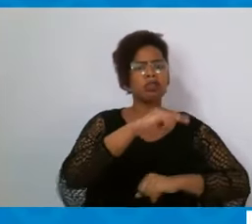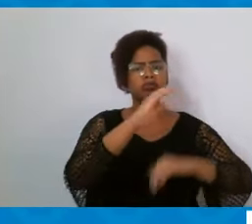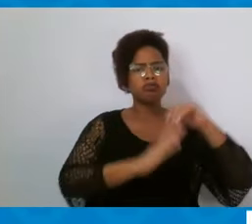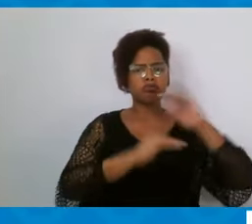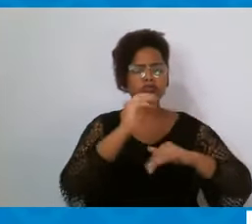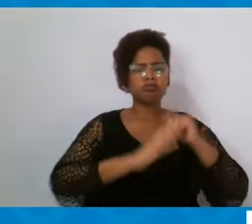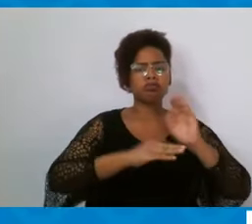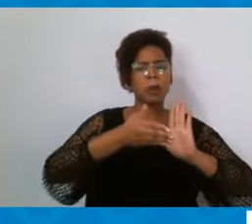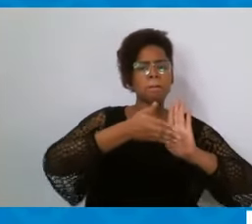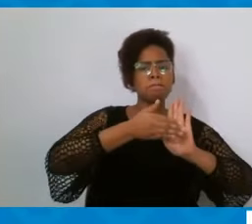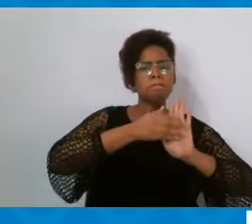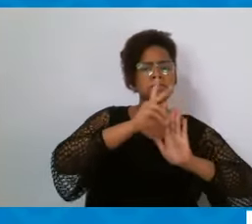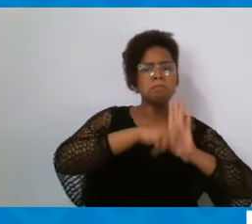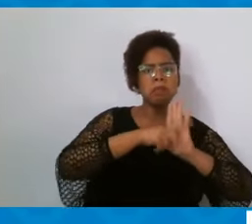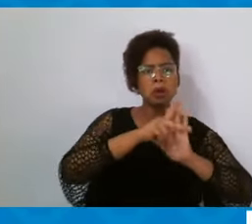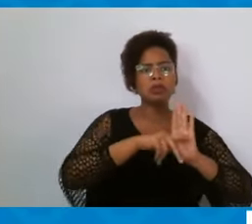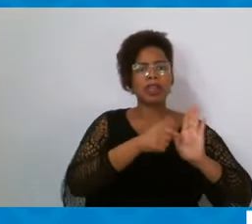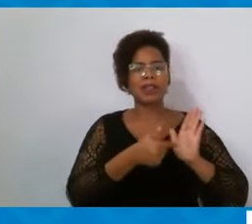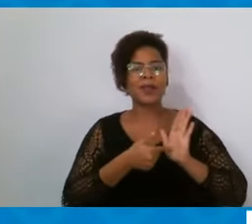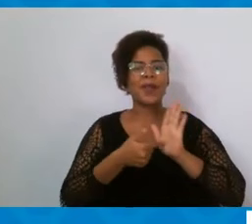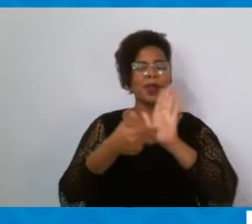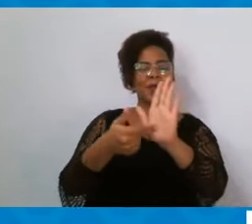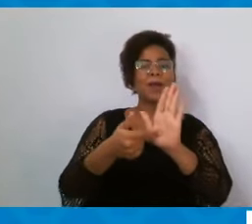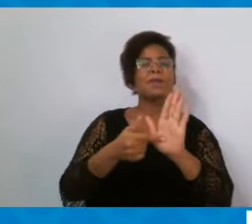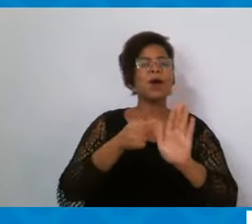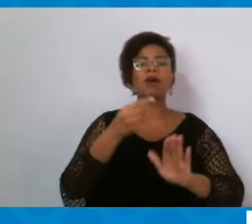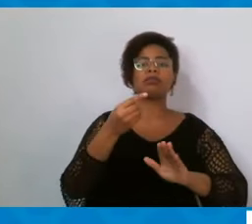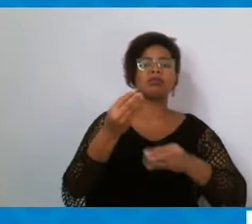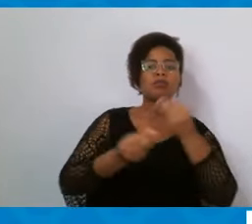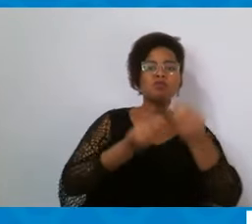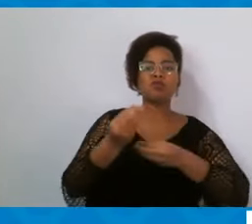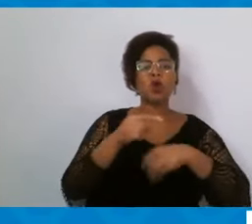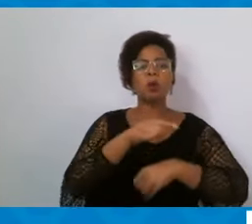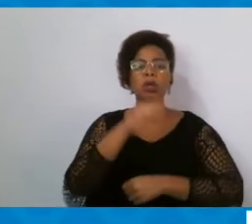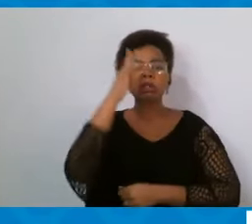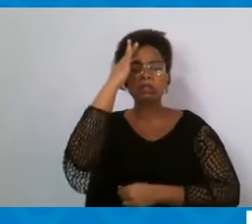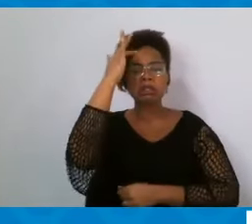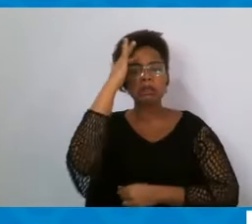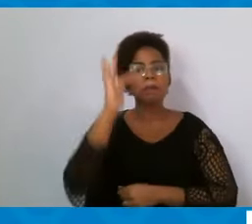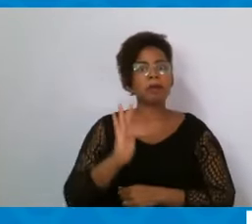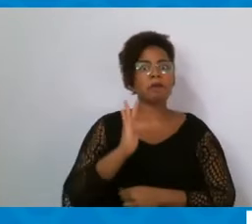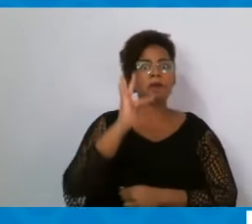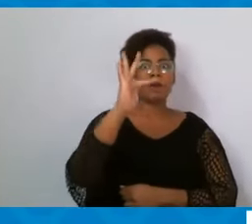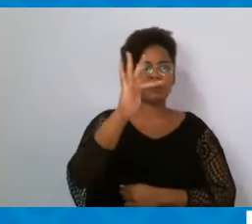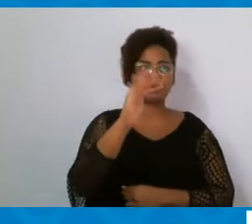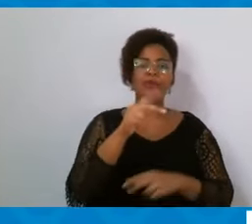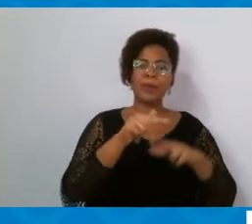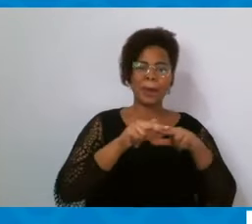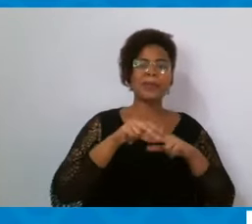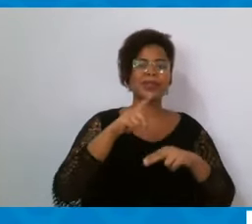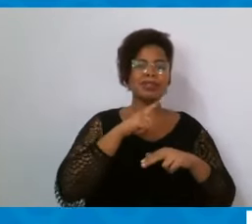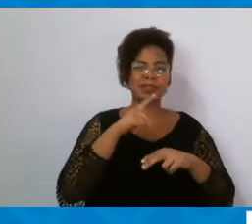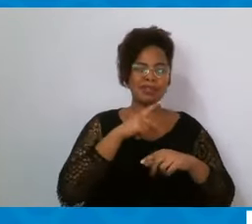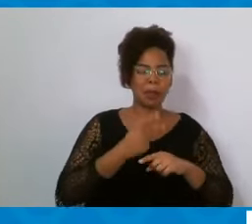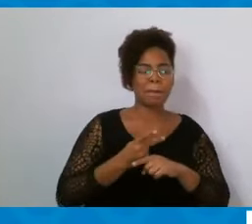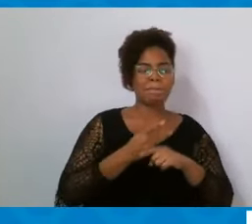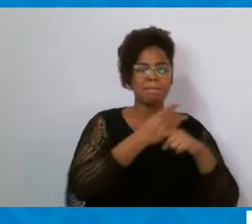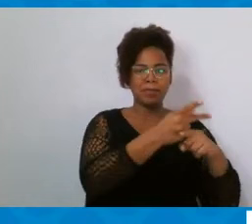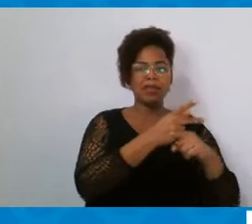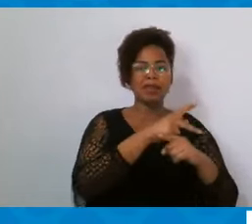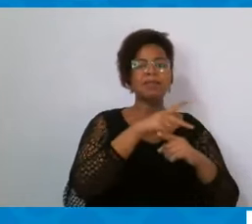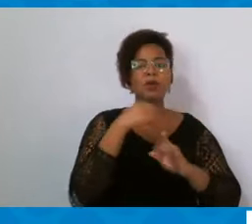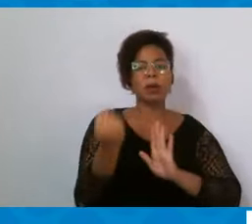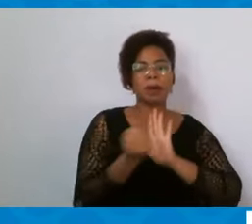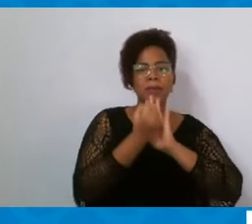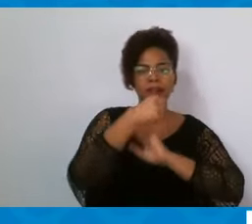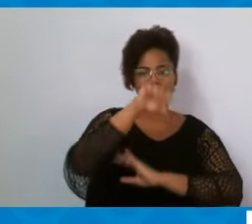criatividade o desenvolvimento de seus projetos. Esses projetos que foram vencedores da última edição do prêmio Samsung Solve